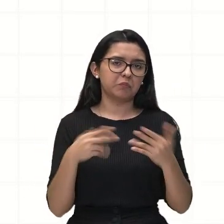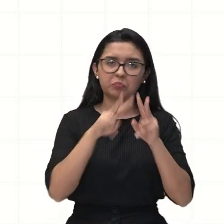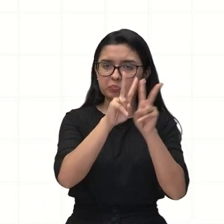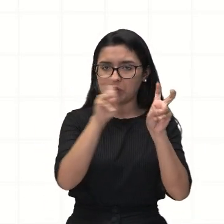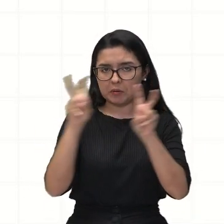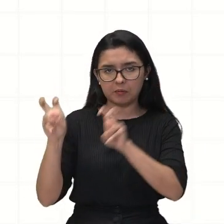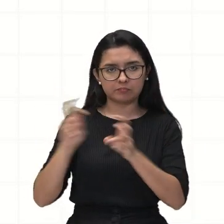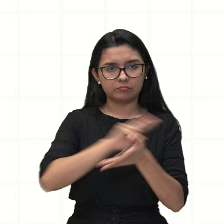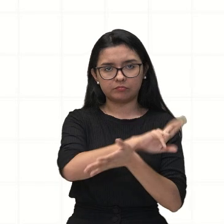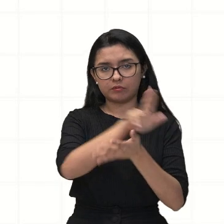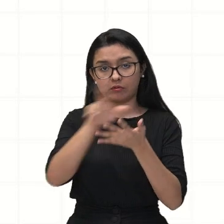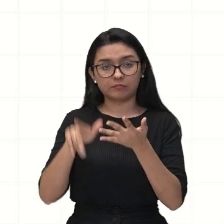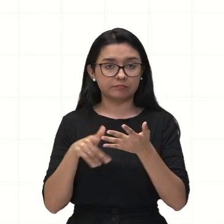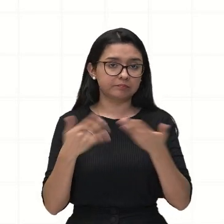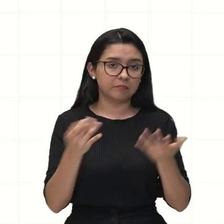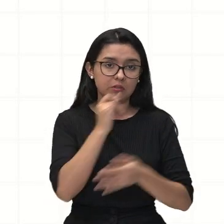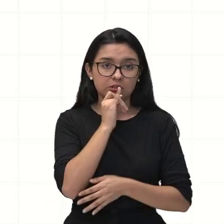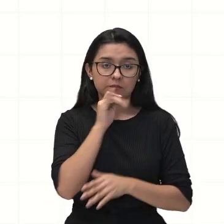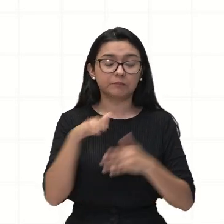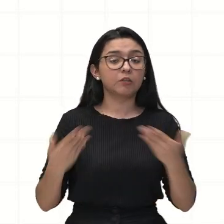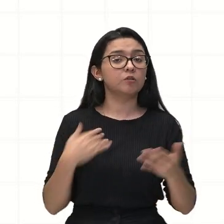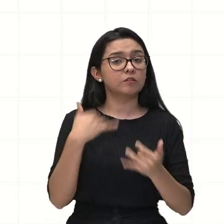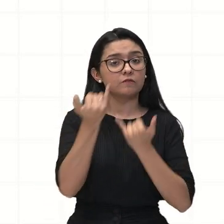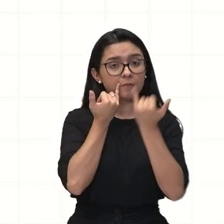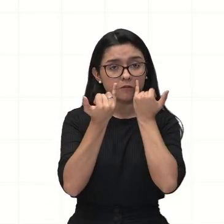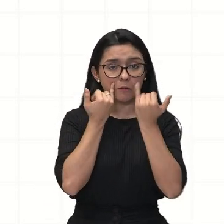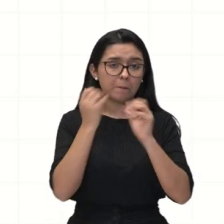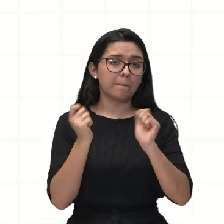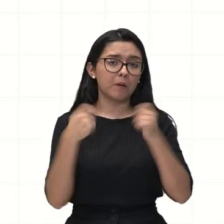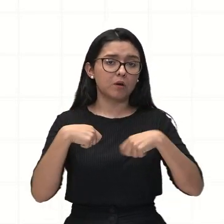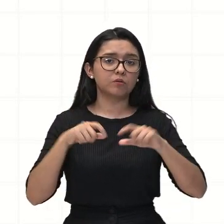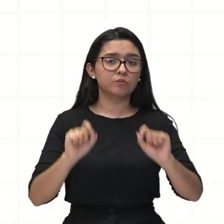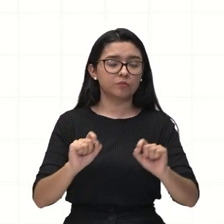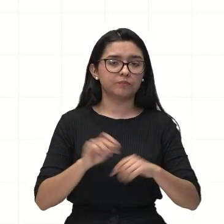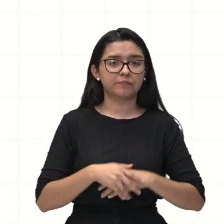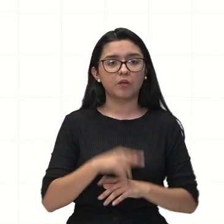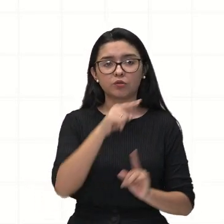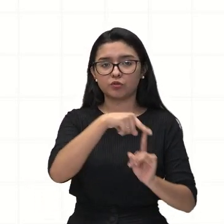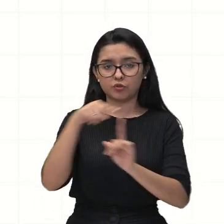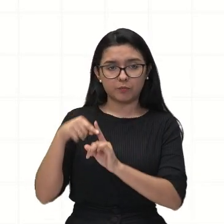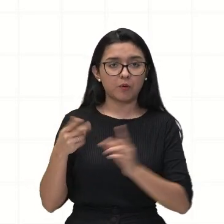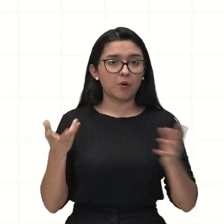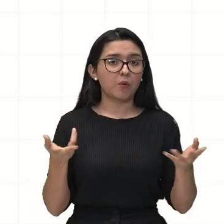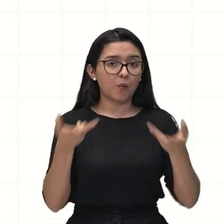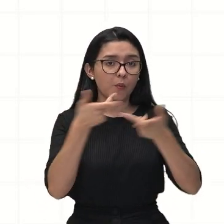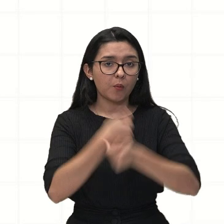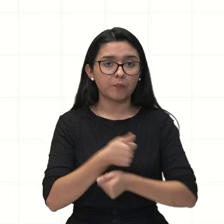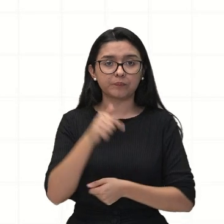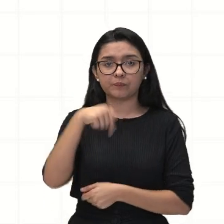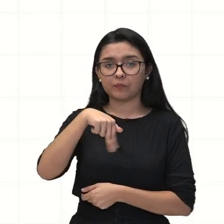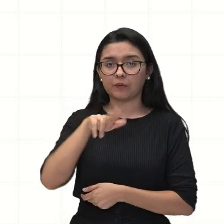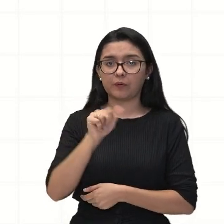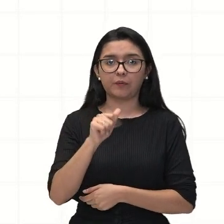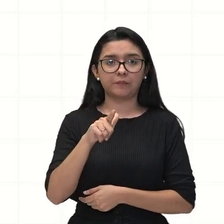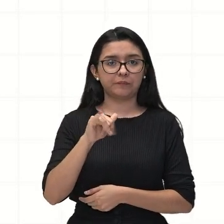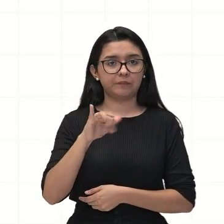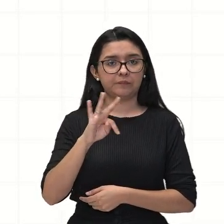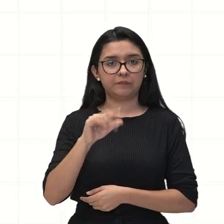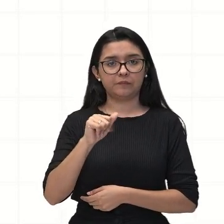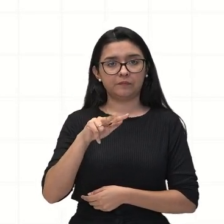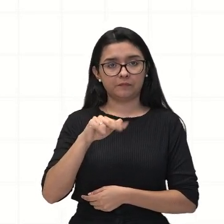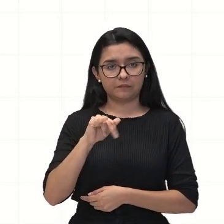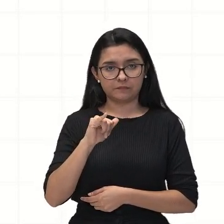assunto. Esses dados podem ser, né, do tipo qualitativo, ou seja,